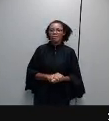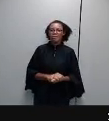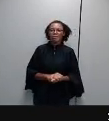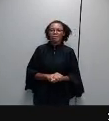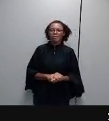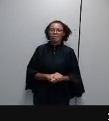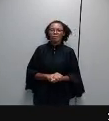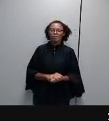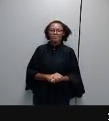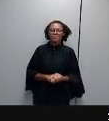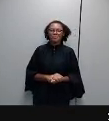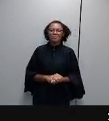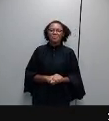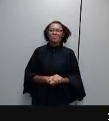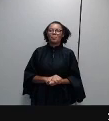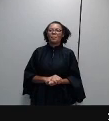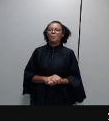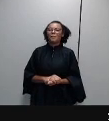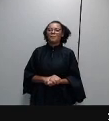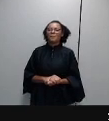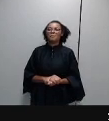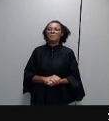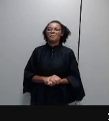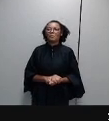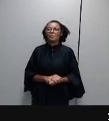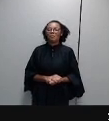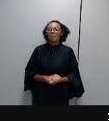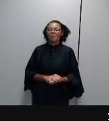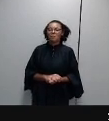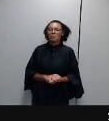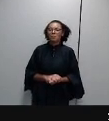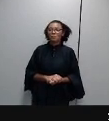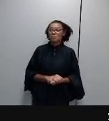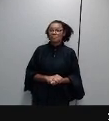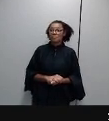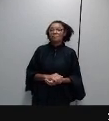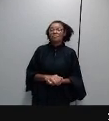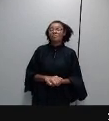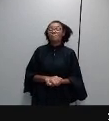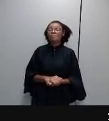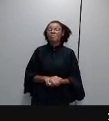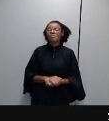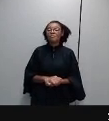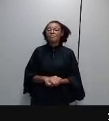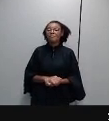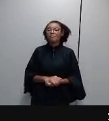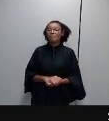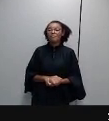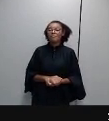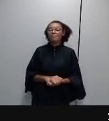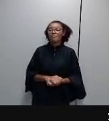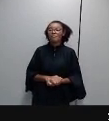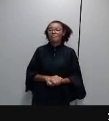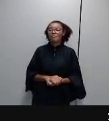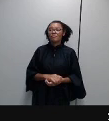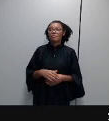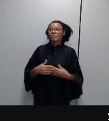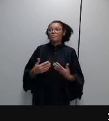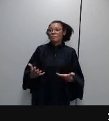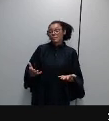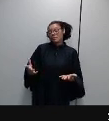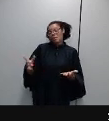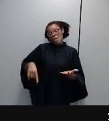cultural o homem isso isso isso aqui qualquer coisa que termine ao existencial eu fiz aqui